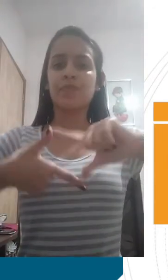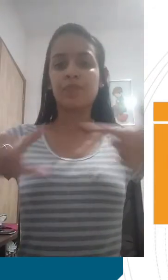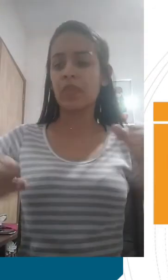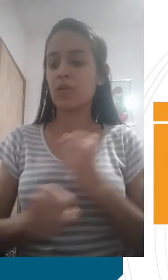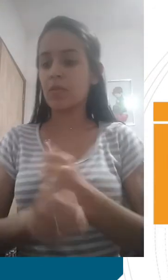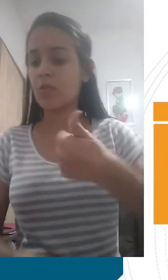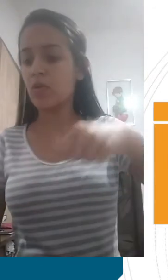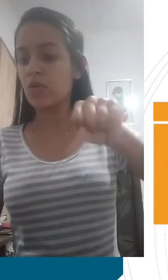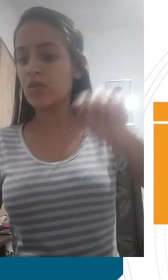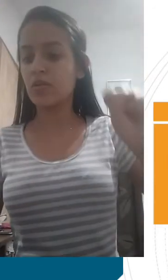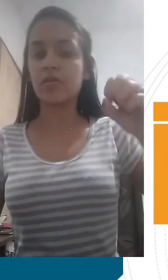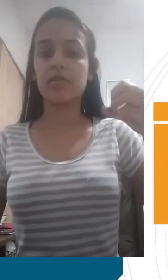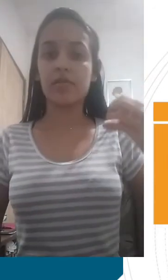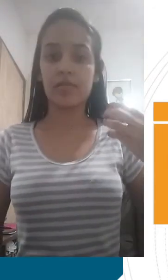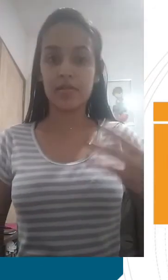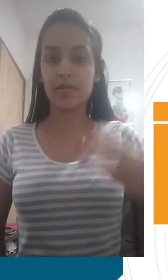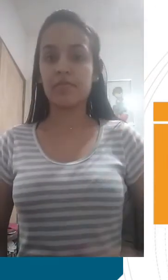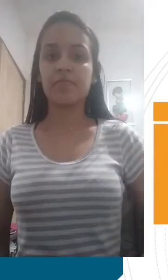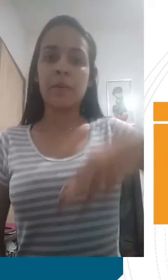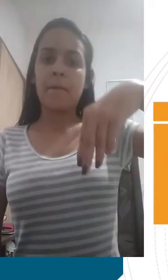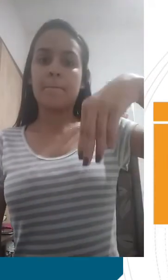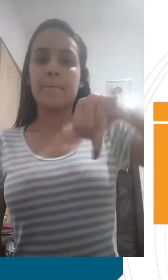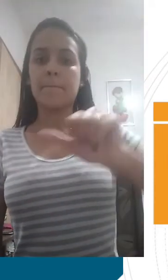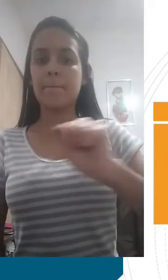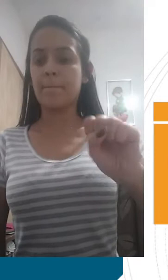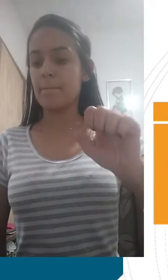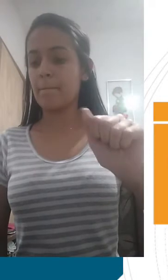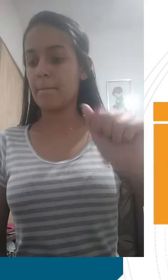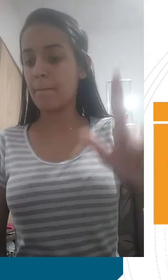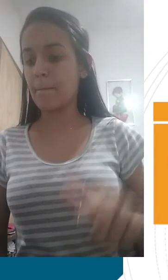1883, Missal de Broquéis, de Cruz e Souza,